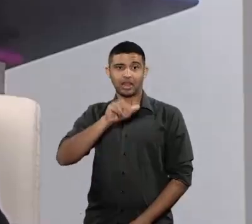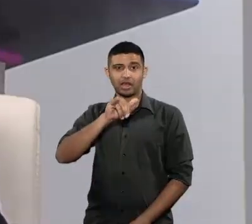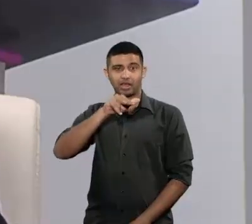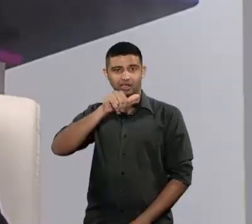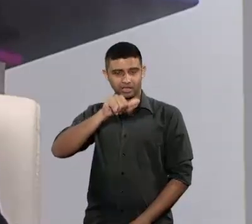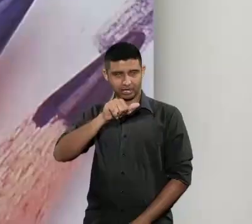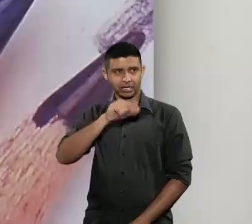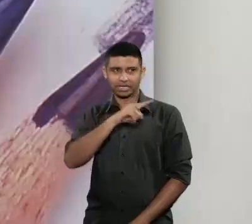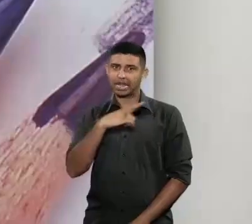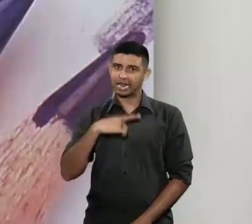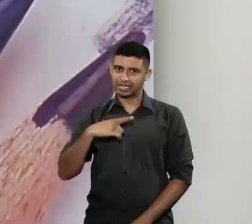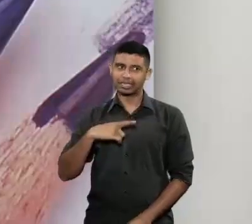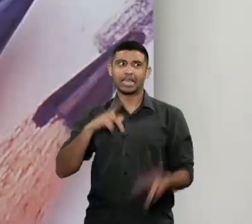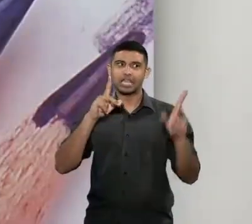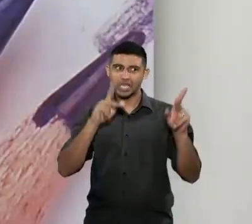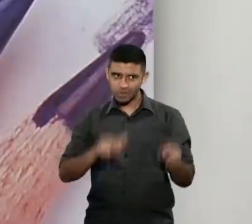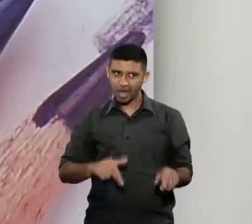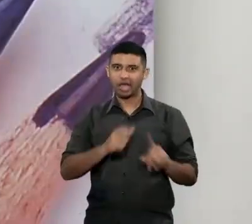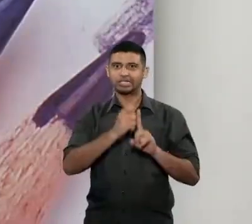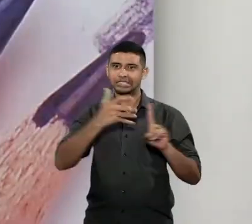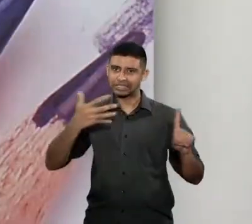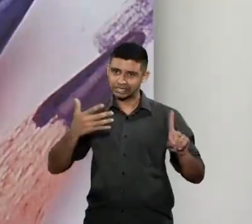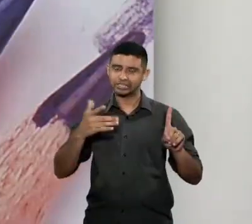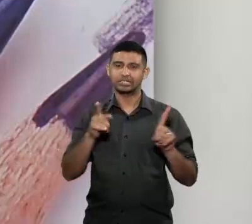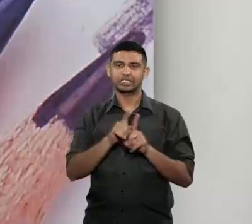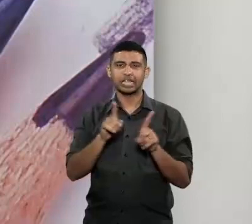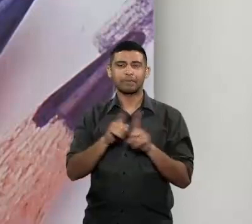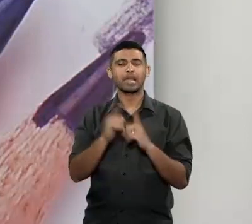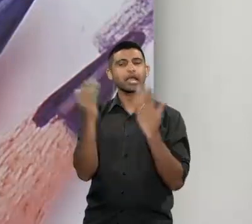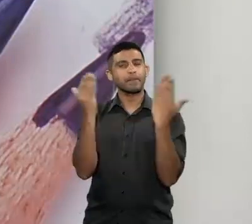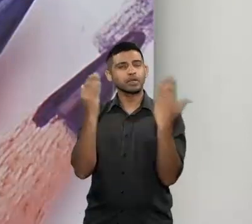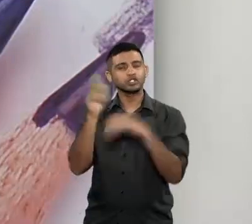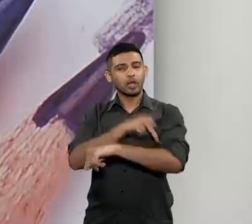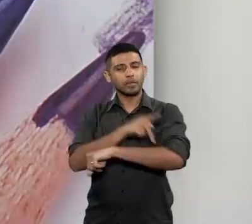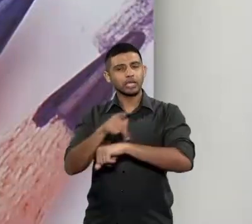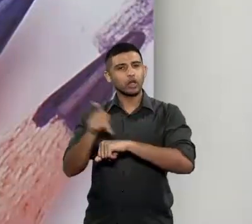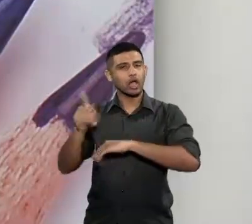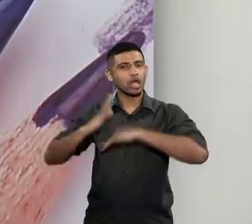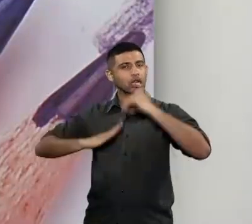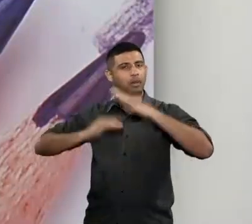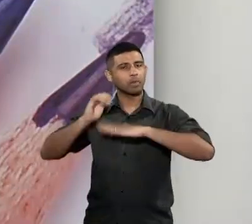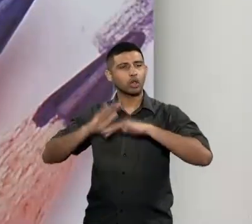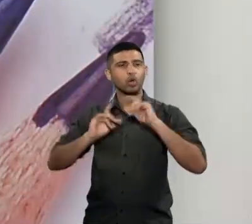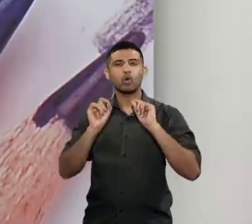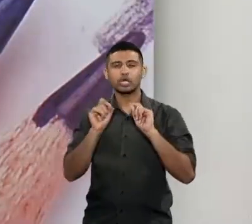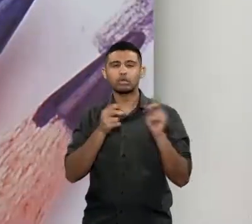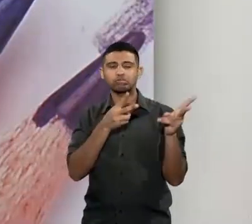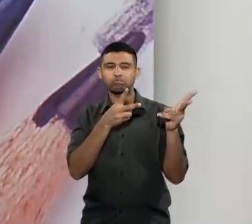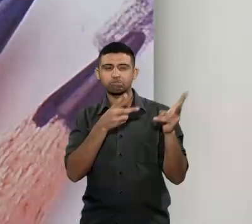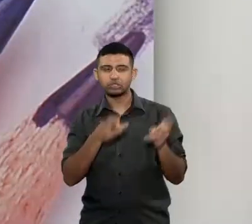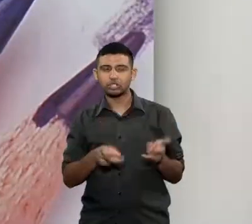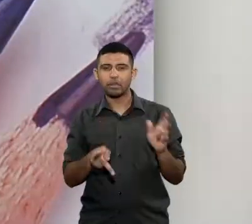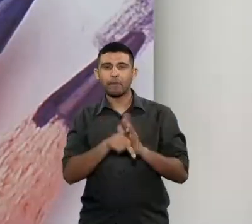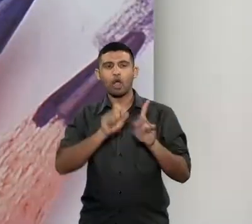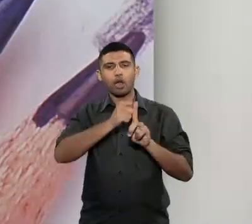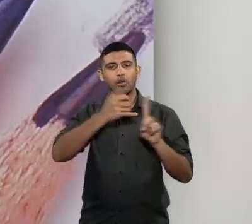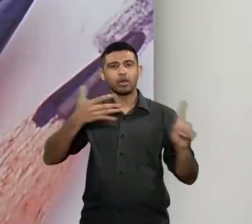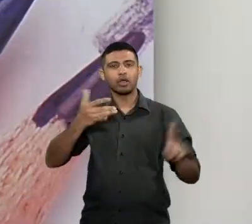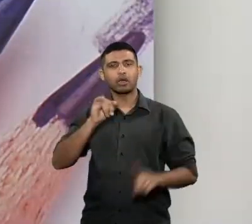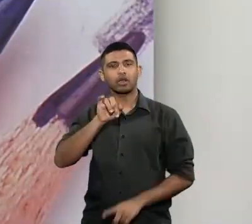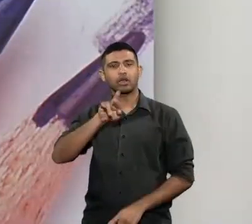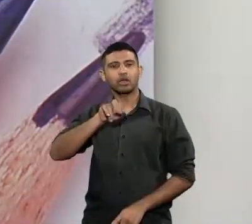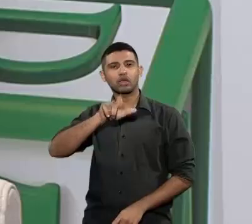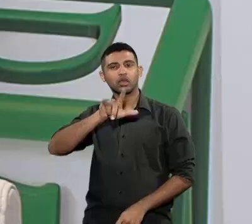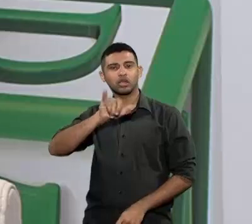dos Santos Silva, que enfrenta o mesmo problema, e a psicopedagoga especialista em diagnosticar casos da síndrome